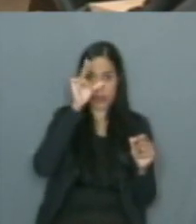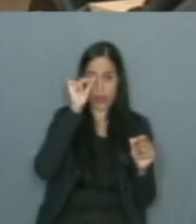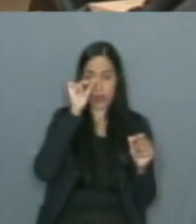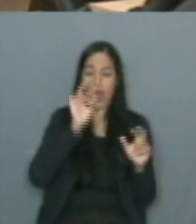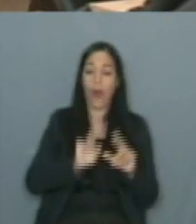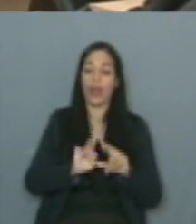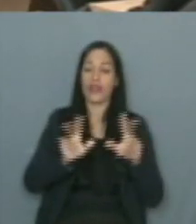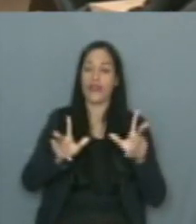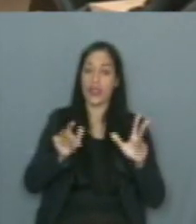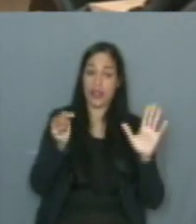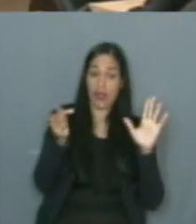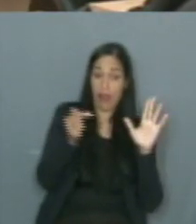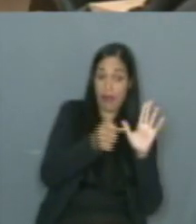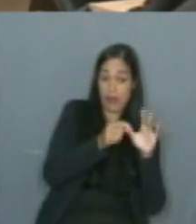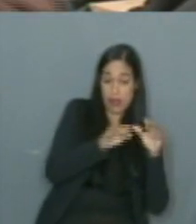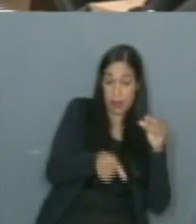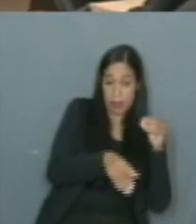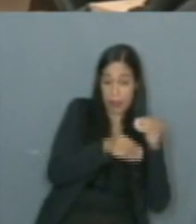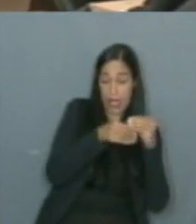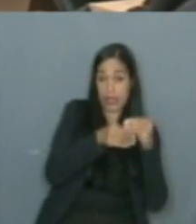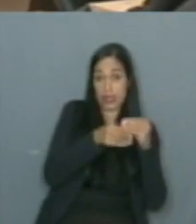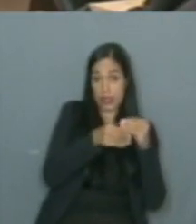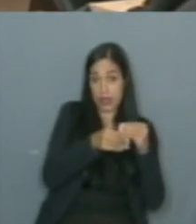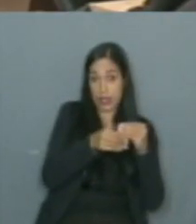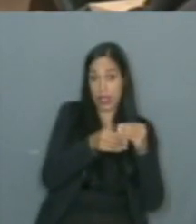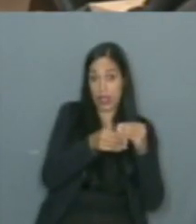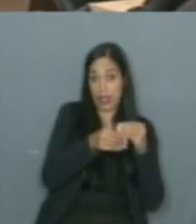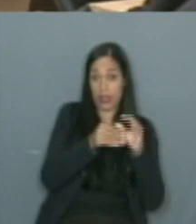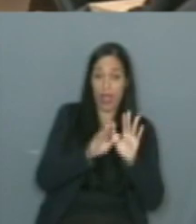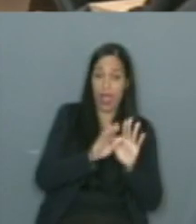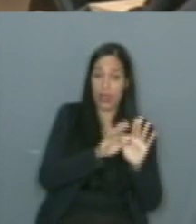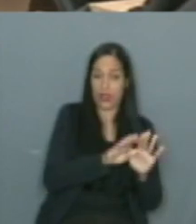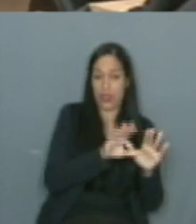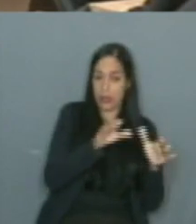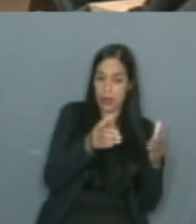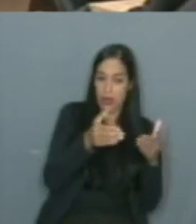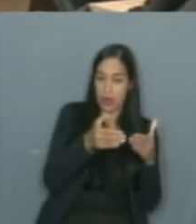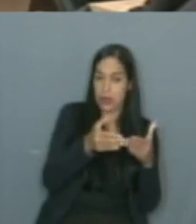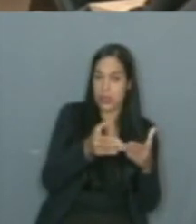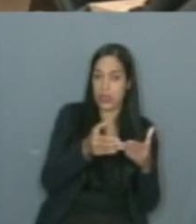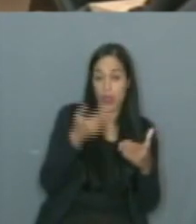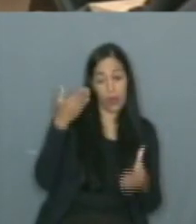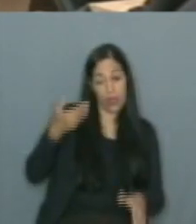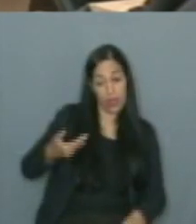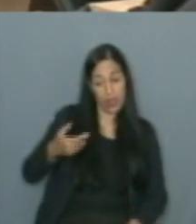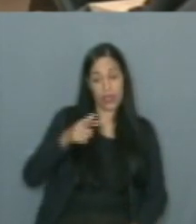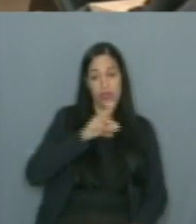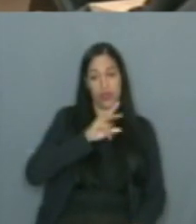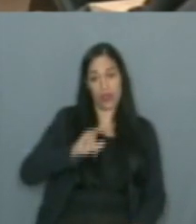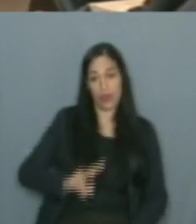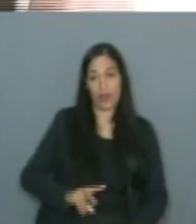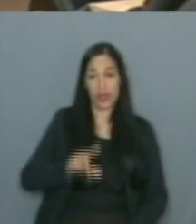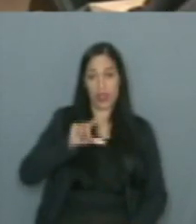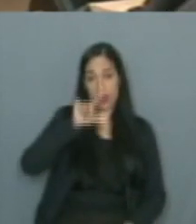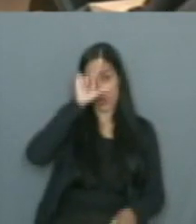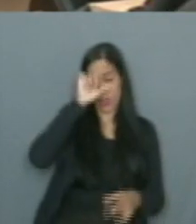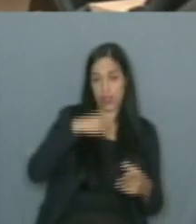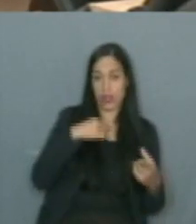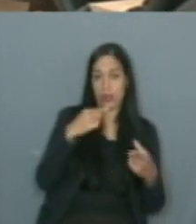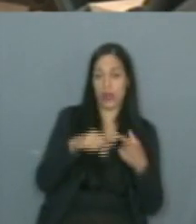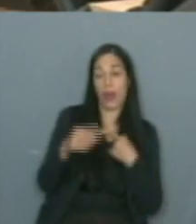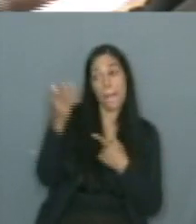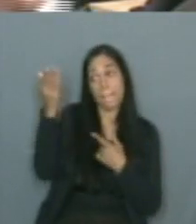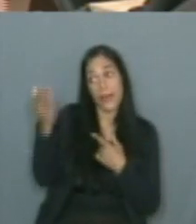emenda, que está pela rejeição da comissão, deste vereador líder da oposição, para a